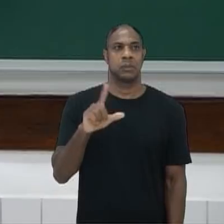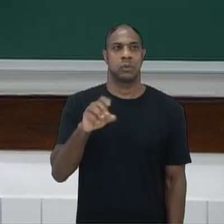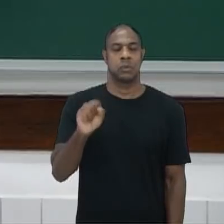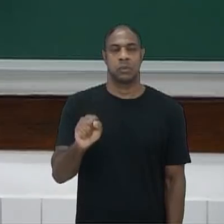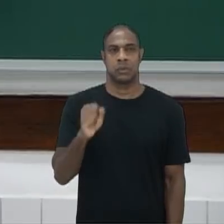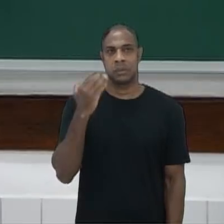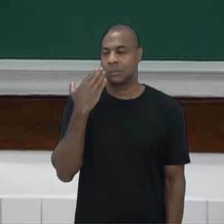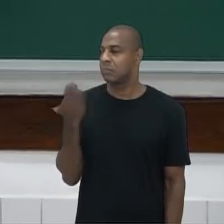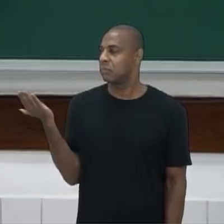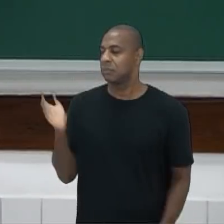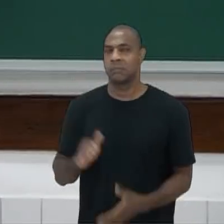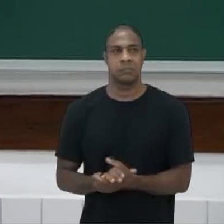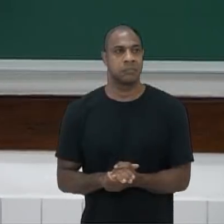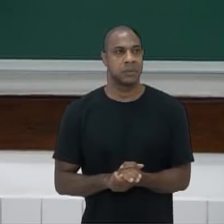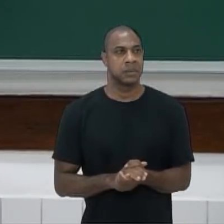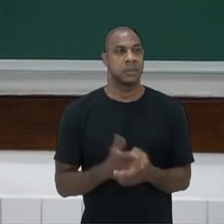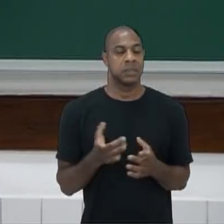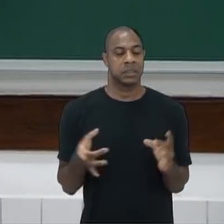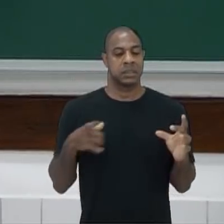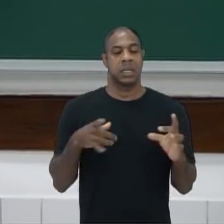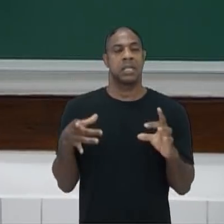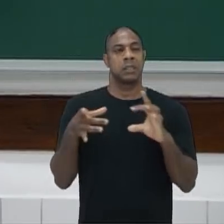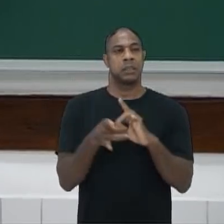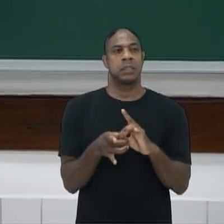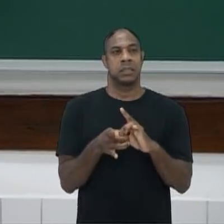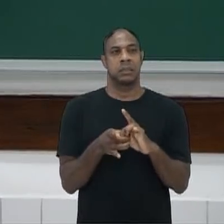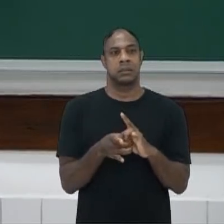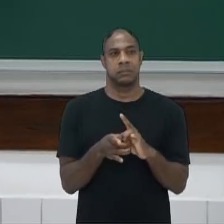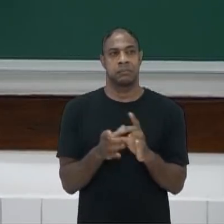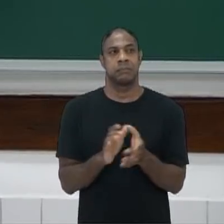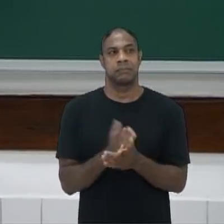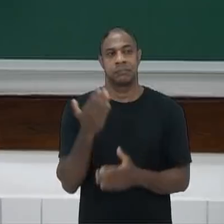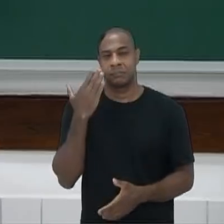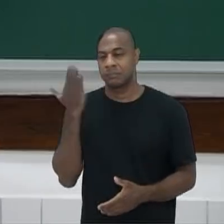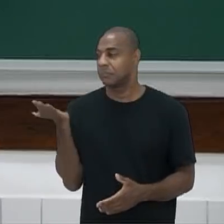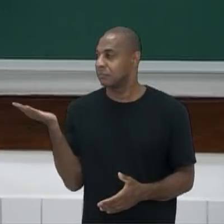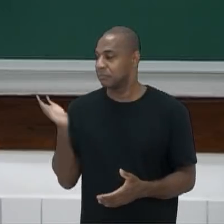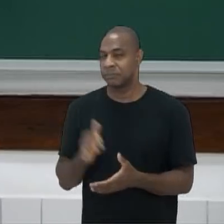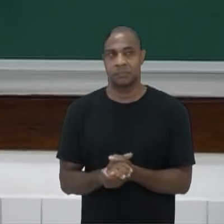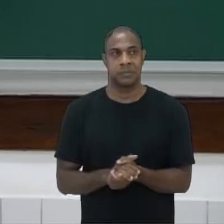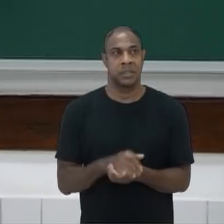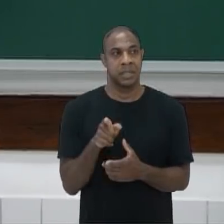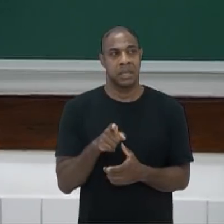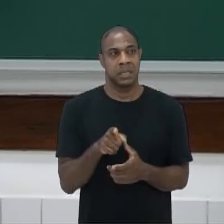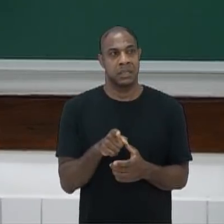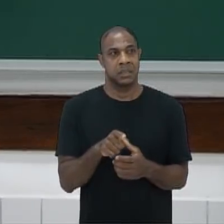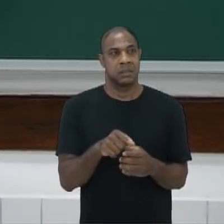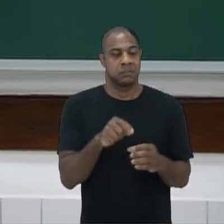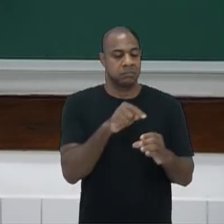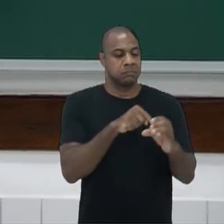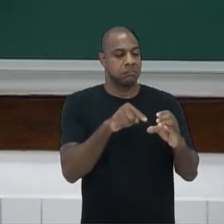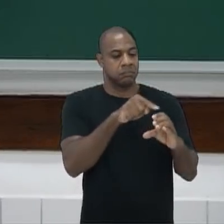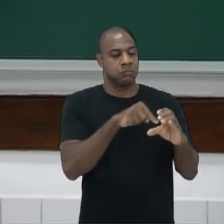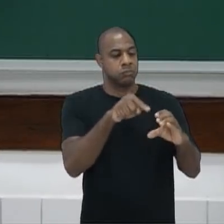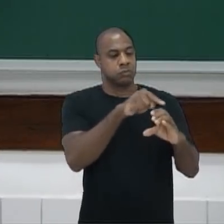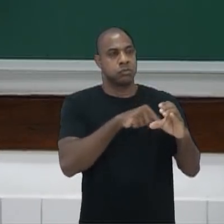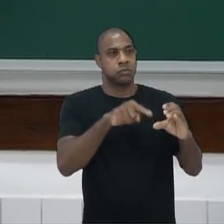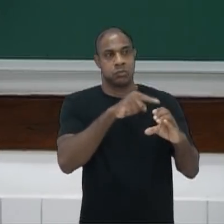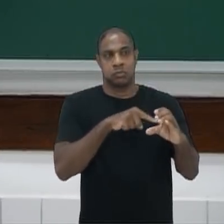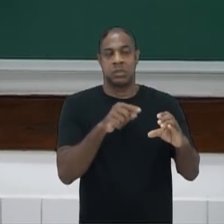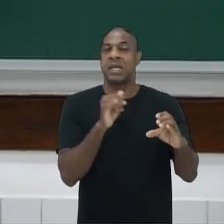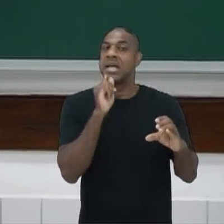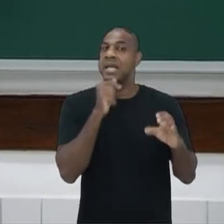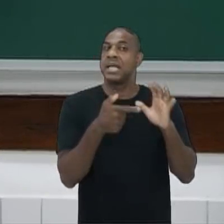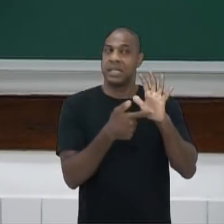ver, porque os centríolos eles estão muito associados à divisão celular. Como essa célula ela foi construída como modelo e não está no processo